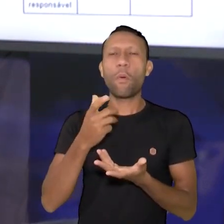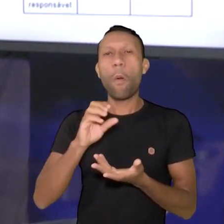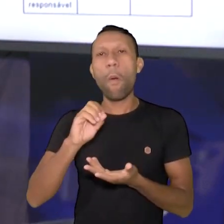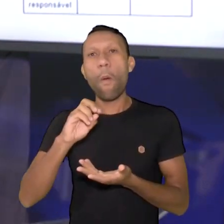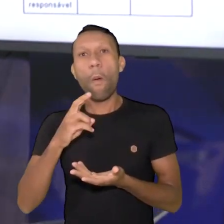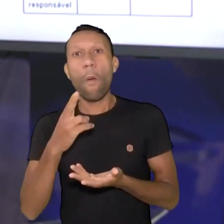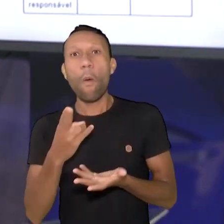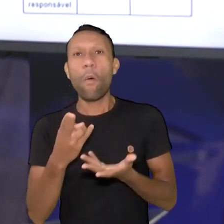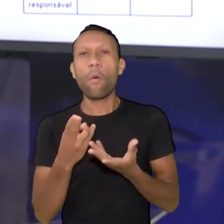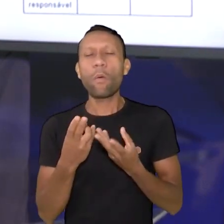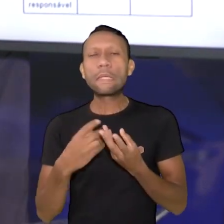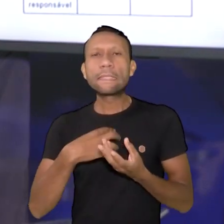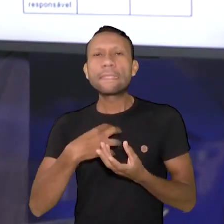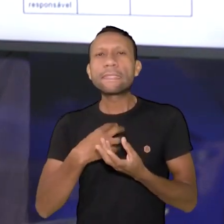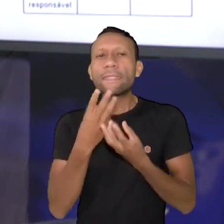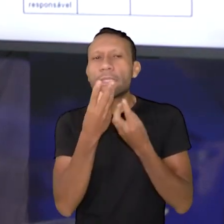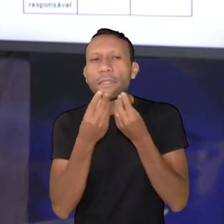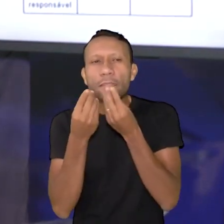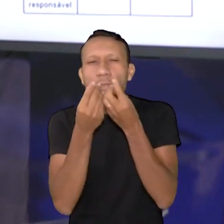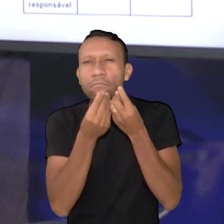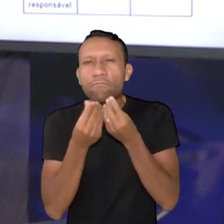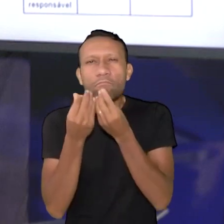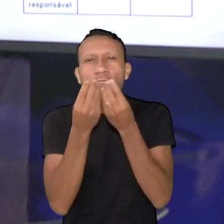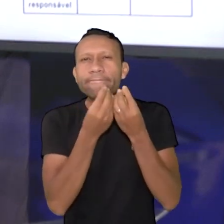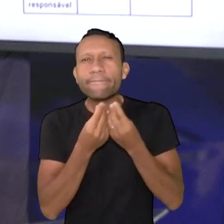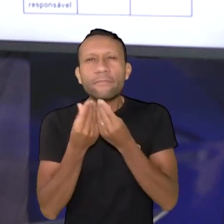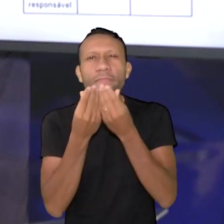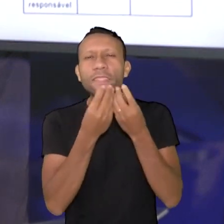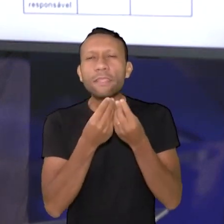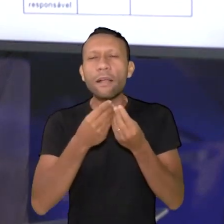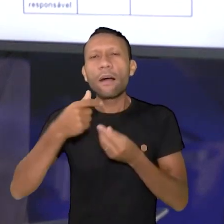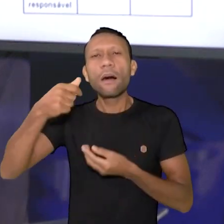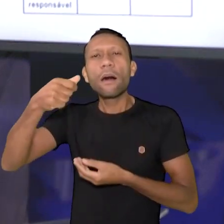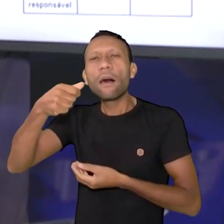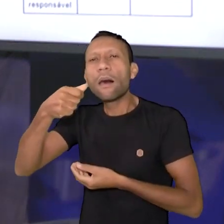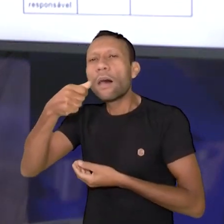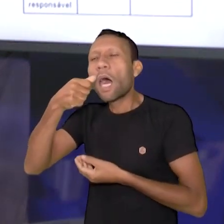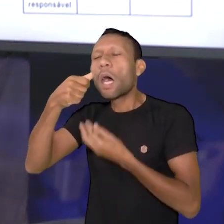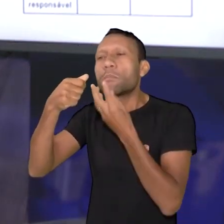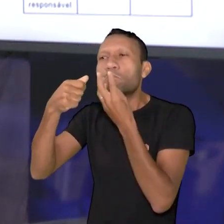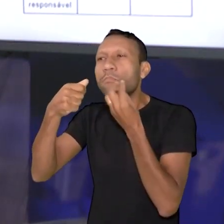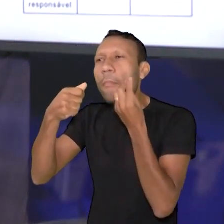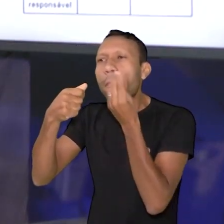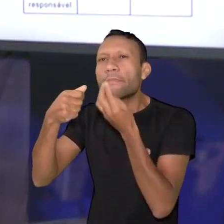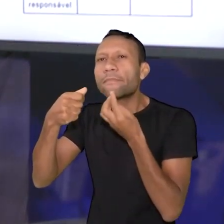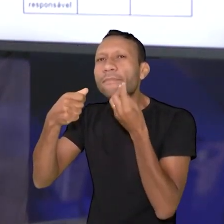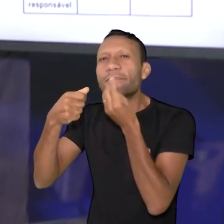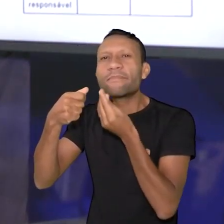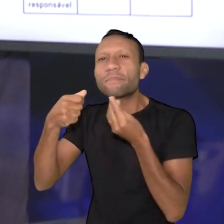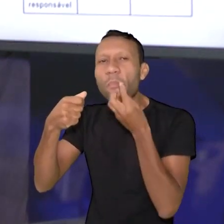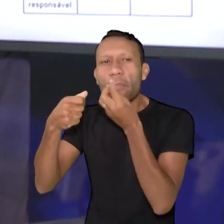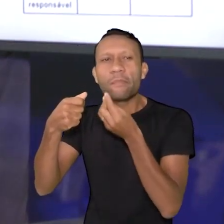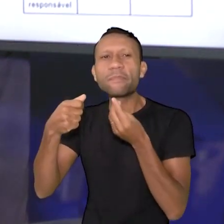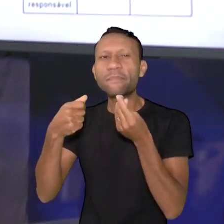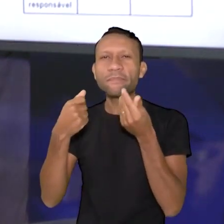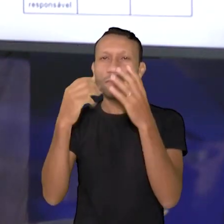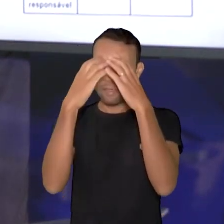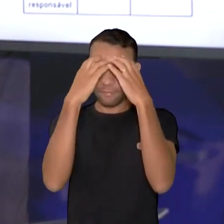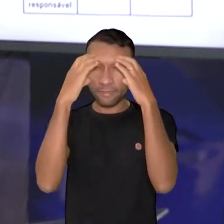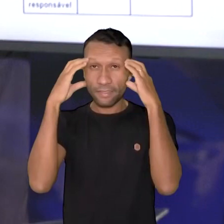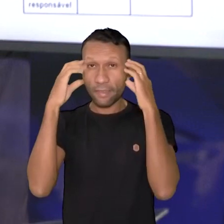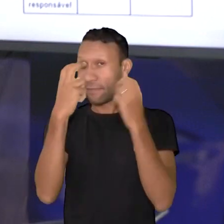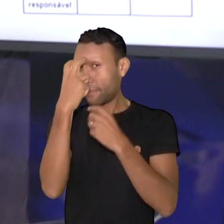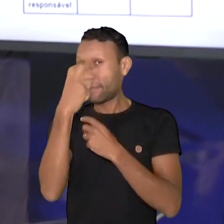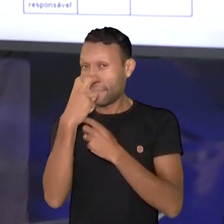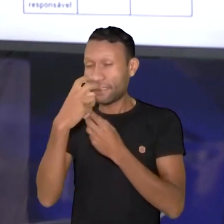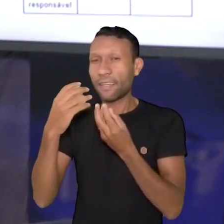geleias com sabor, para que quando ele coloque na tua boca, tu sinta aquilo dali, tá bom? Então, na hora que a gente vai sentir